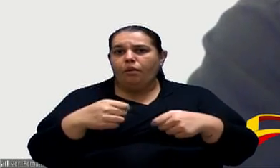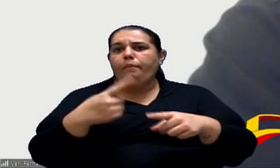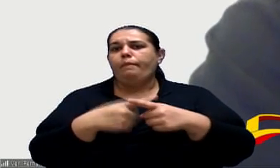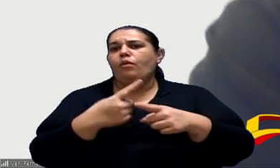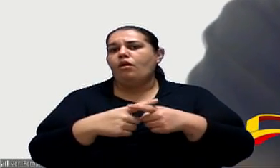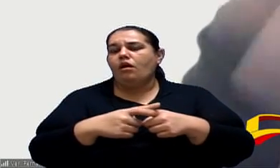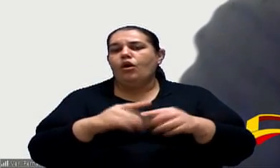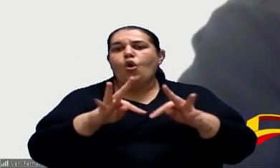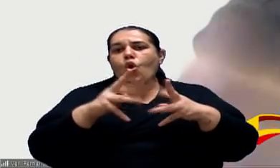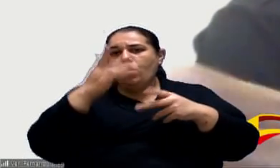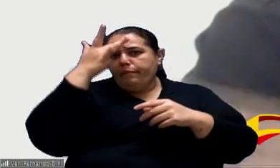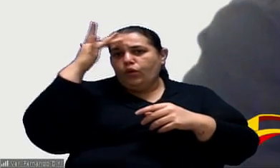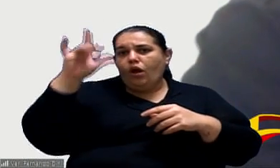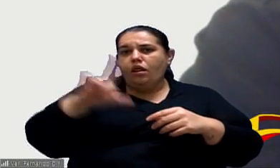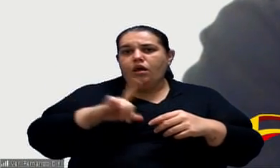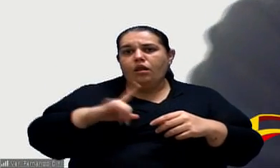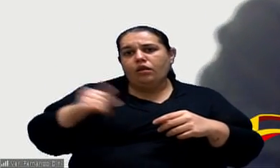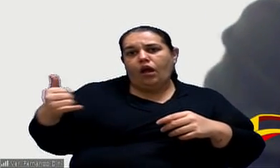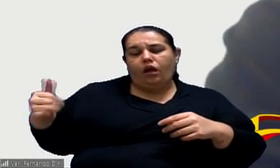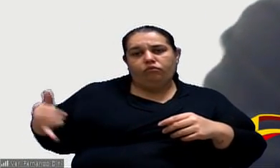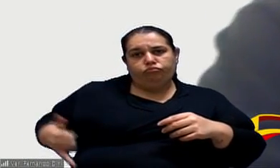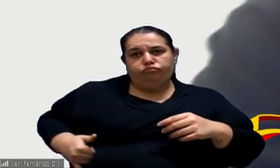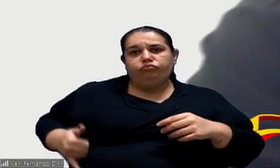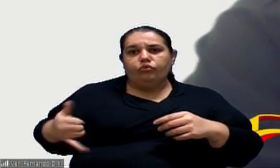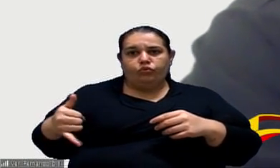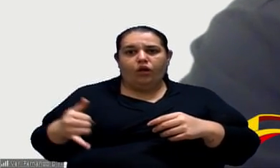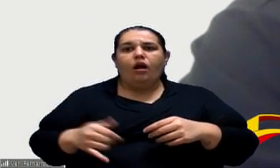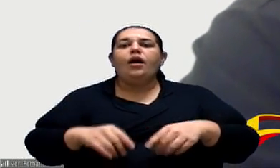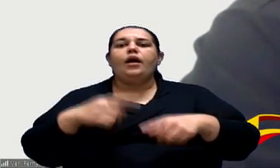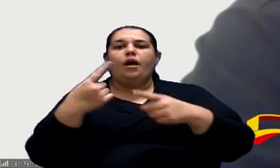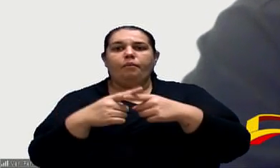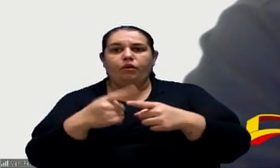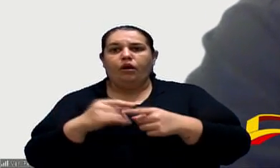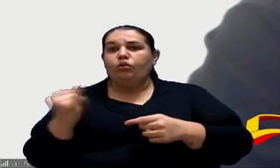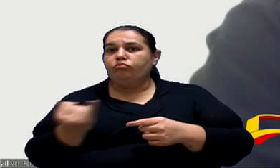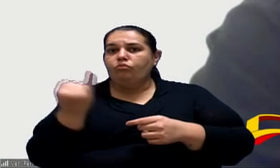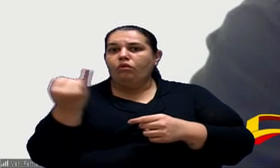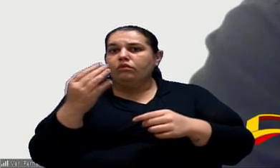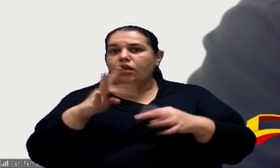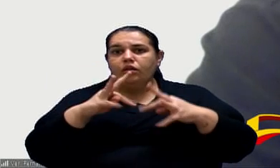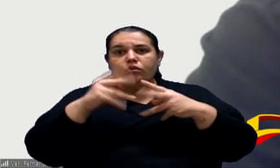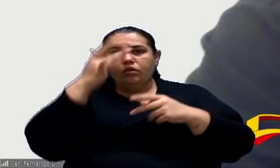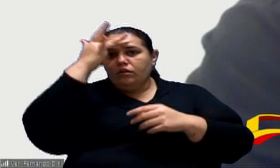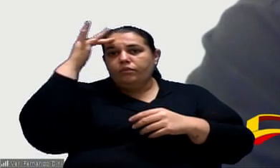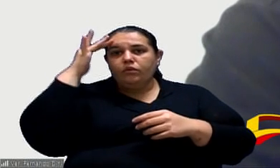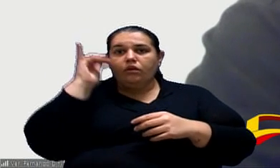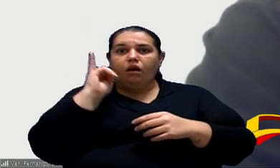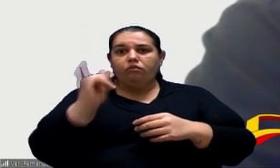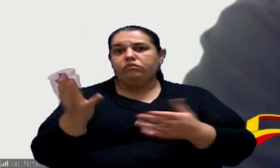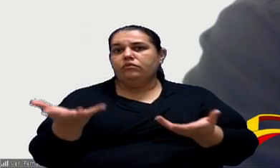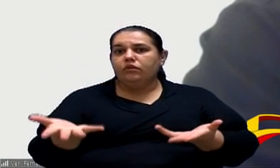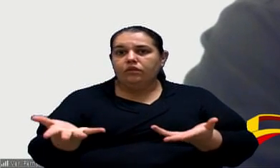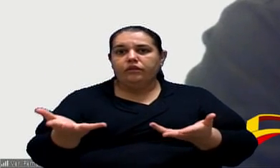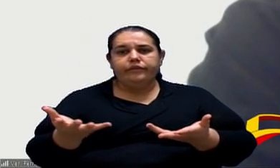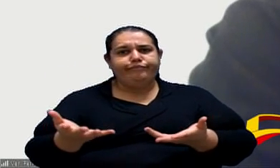celular, todo mundo tem, mas vai ter que deixar um telefone disponível. Porque isso é falácia, isso daí